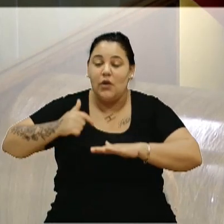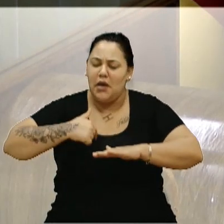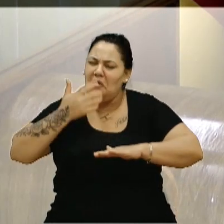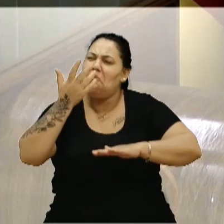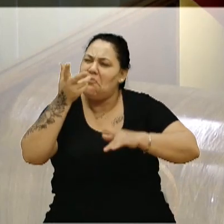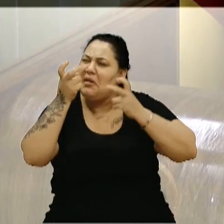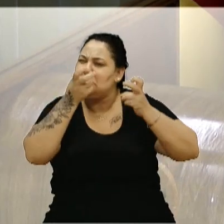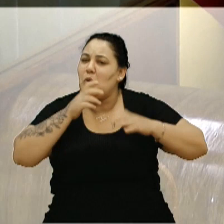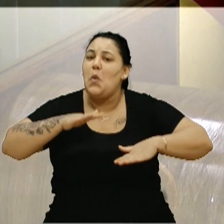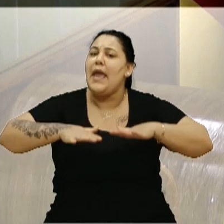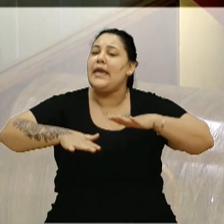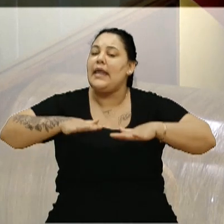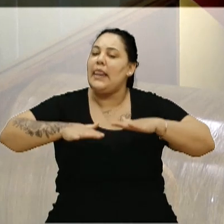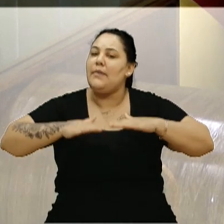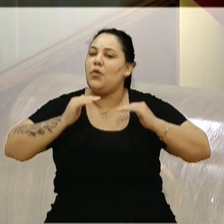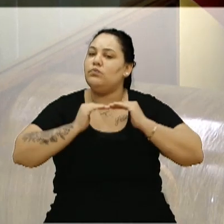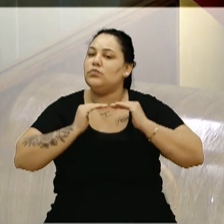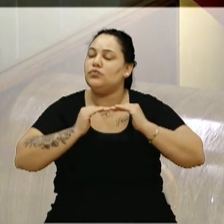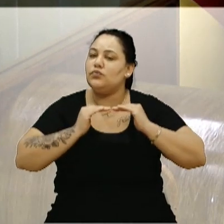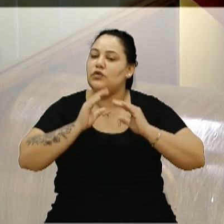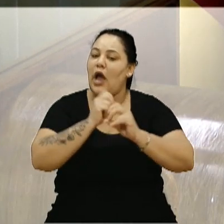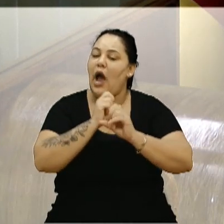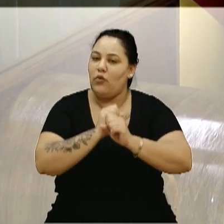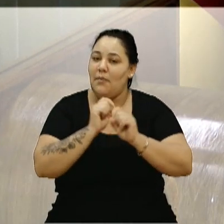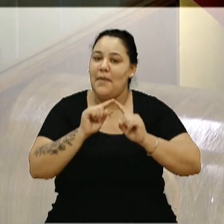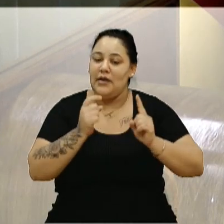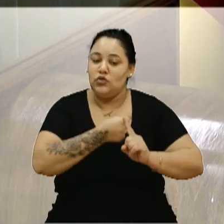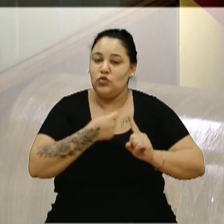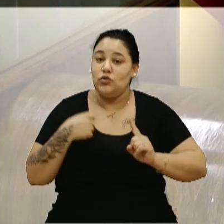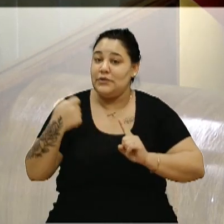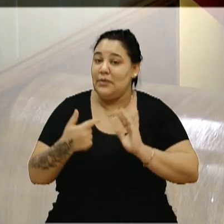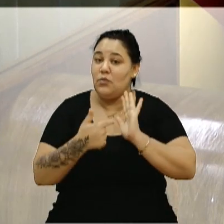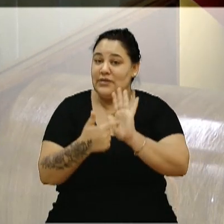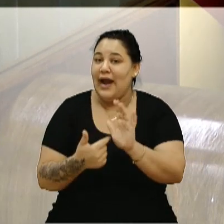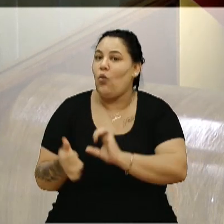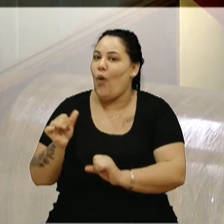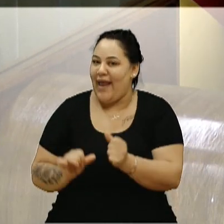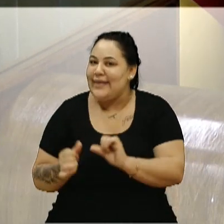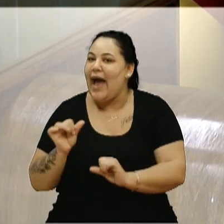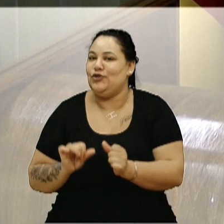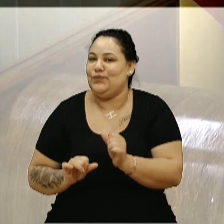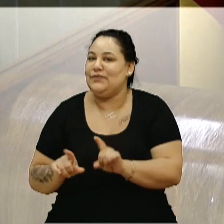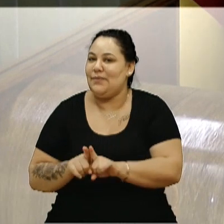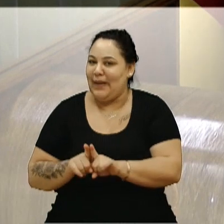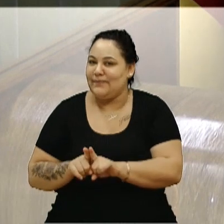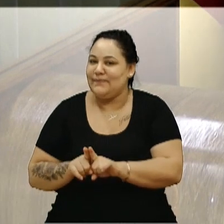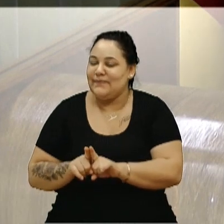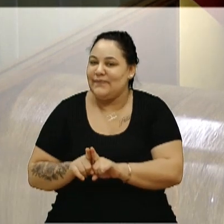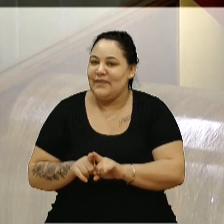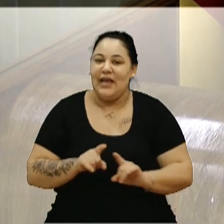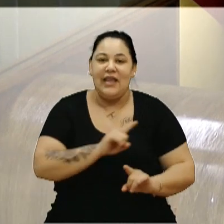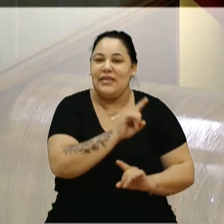nas contas, tá? Mas os números também têm que demonstrar eficiência, né? Não só a questão